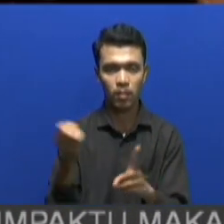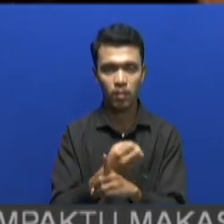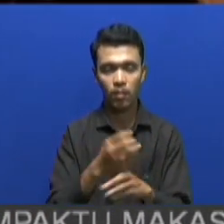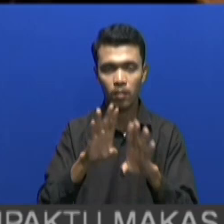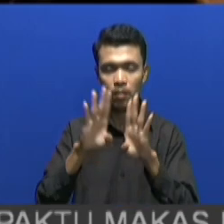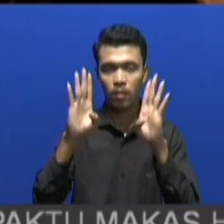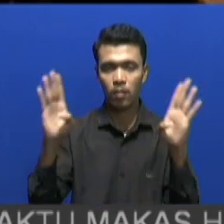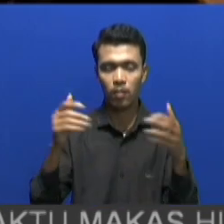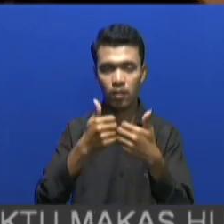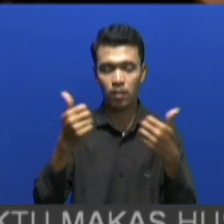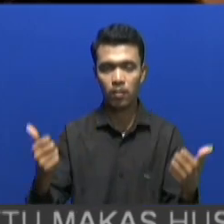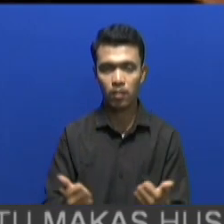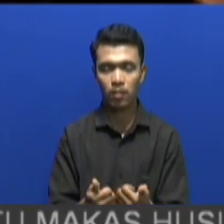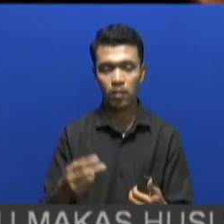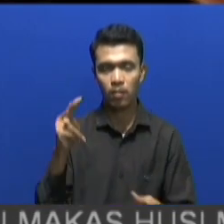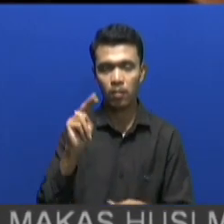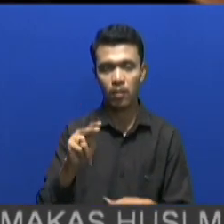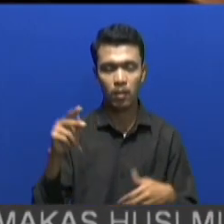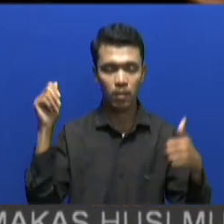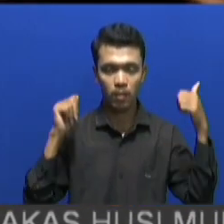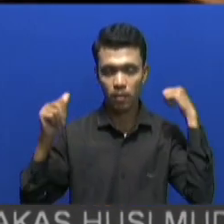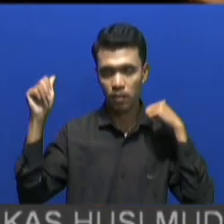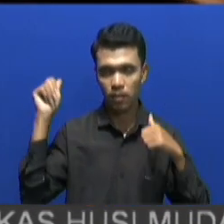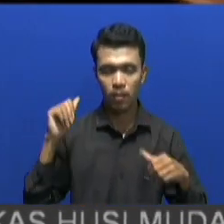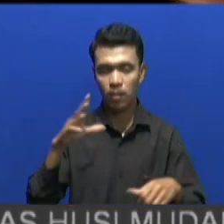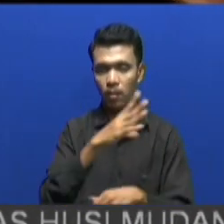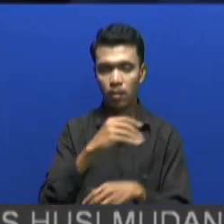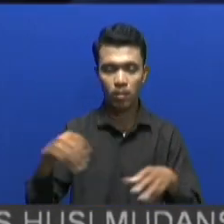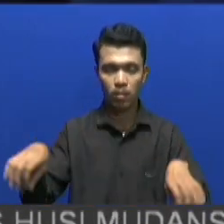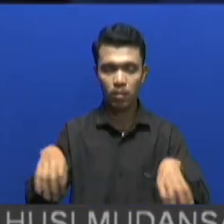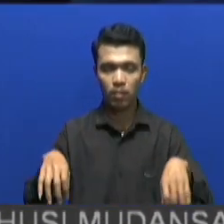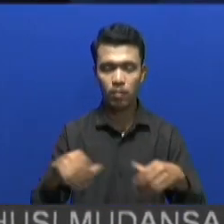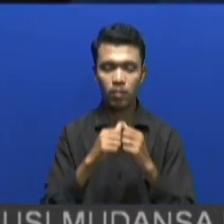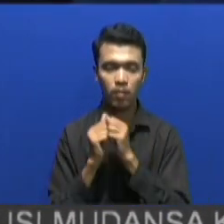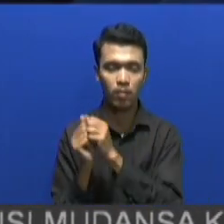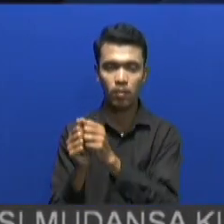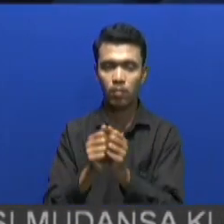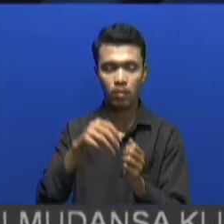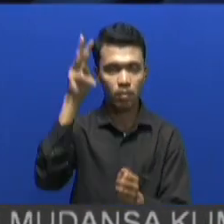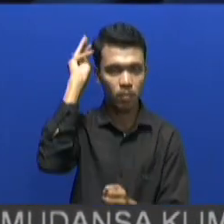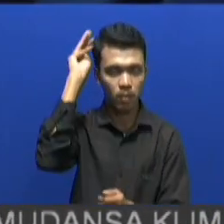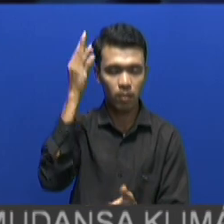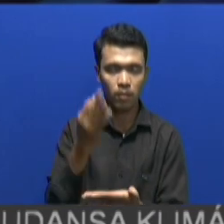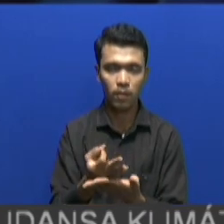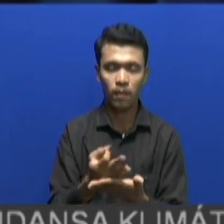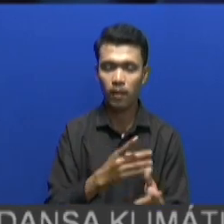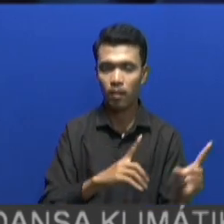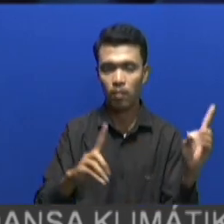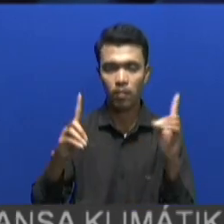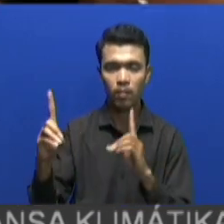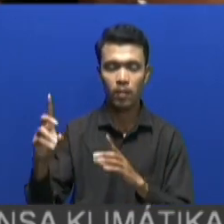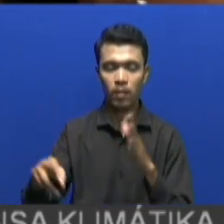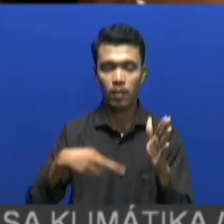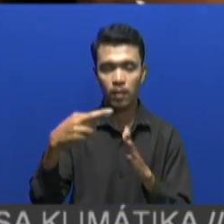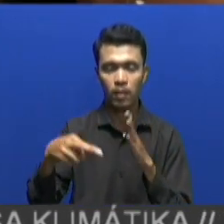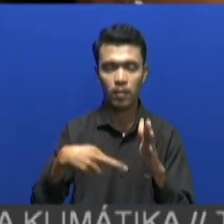falha Associação Contabilista em Atividade. No MOS Serviço a Mútuo com o Ministério Finanças, ato estabelece padrão